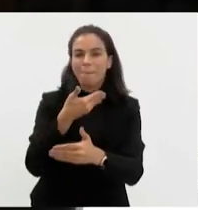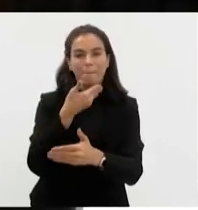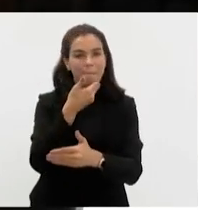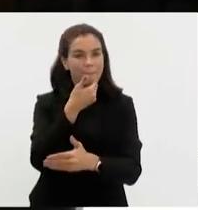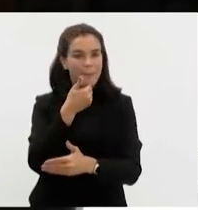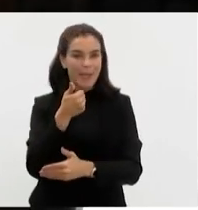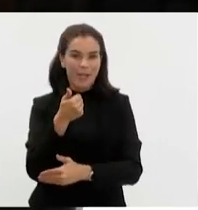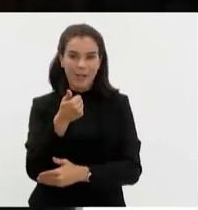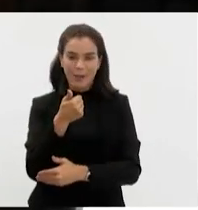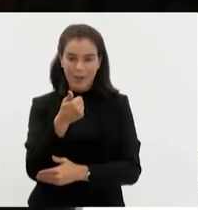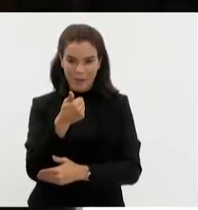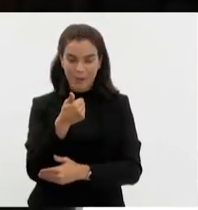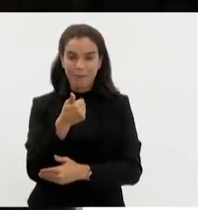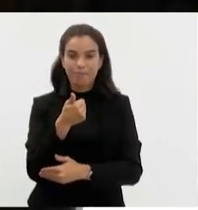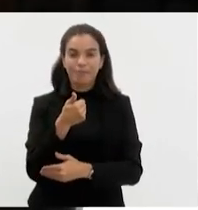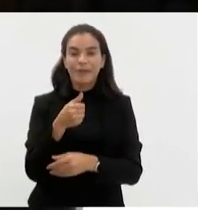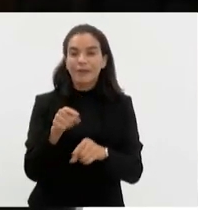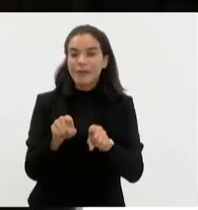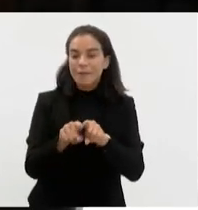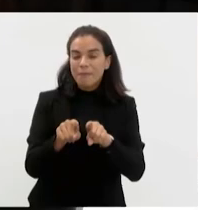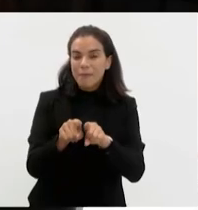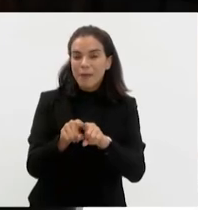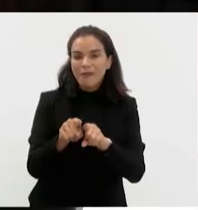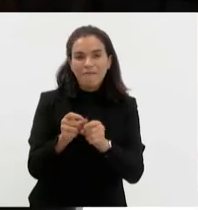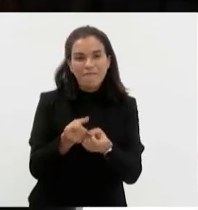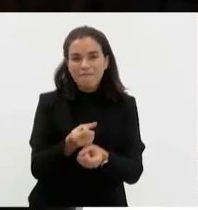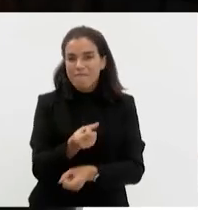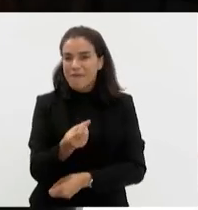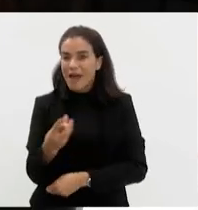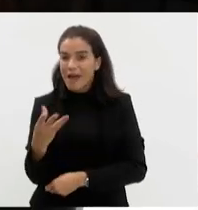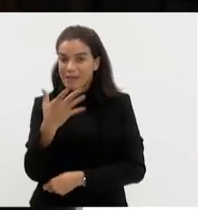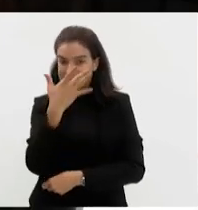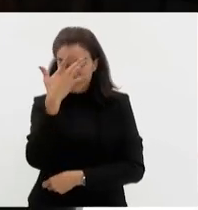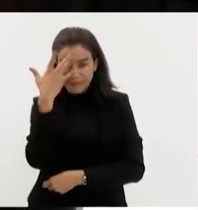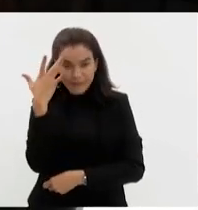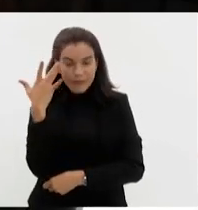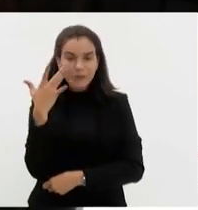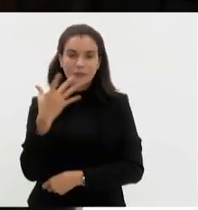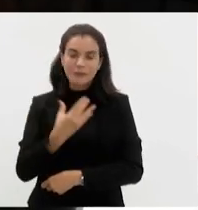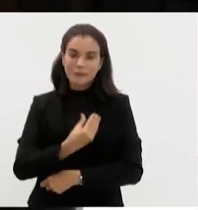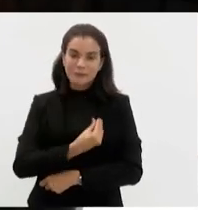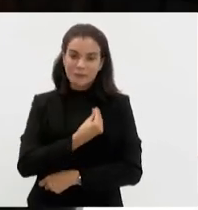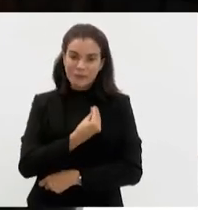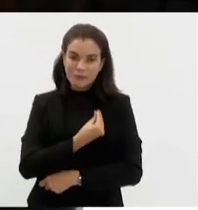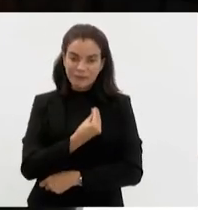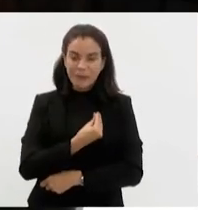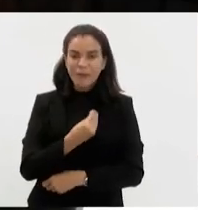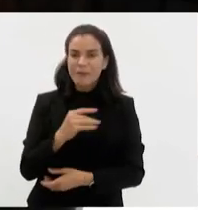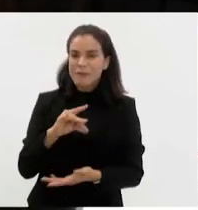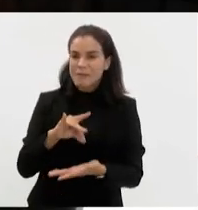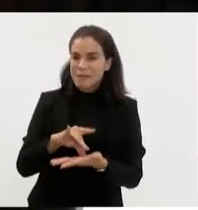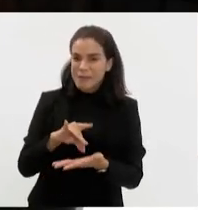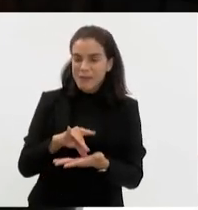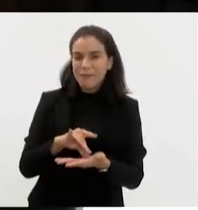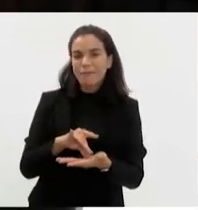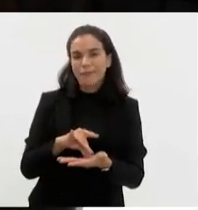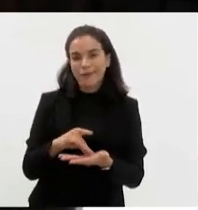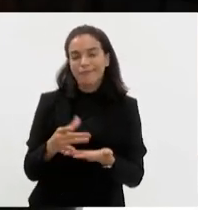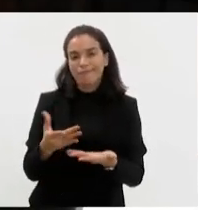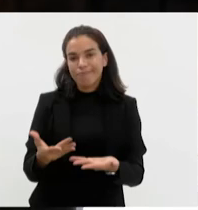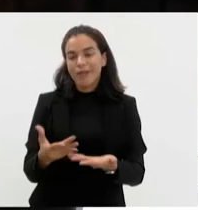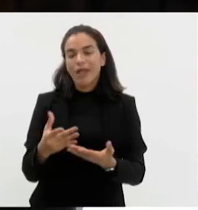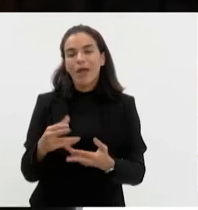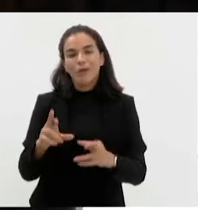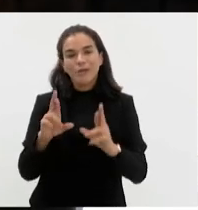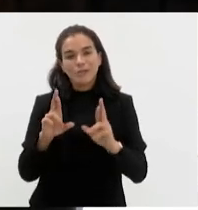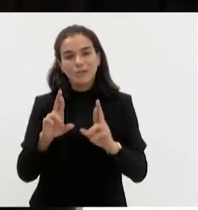possível com muitas muitas pessoas participando e fundamentalmente como imagino seja o desejo de todas